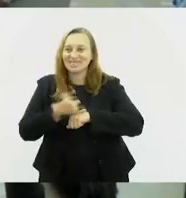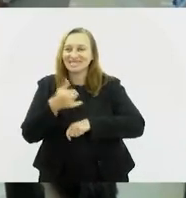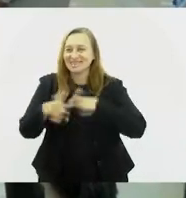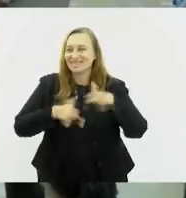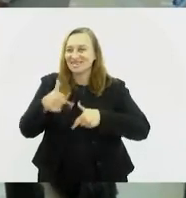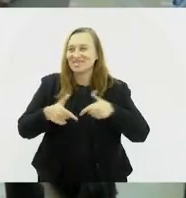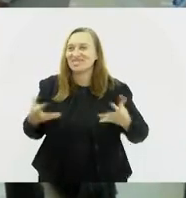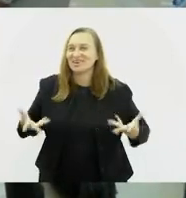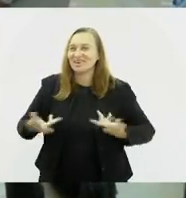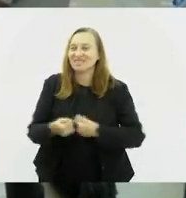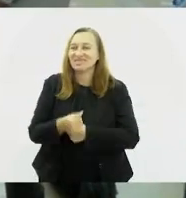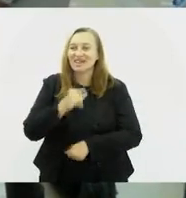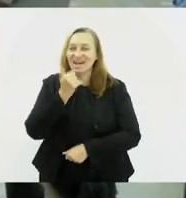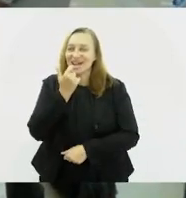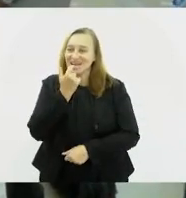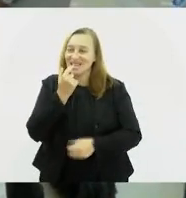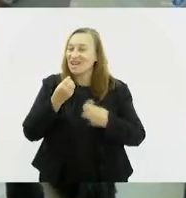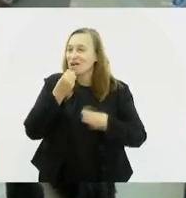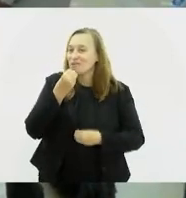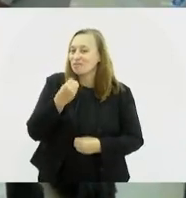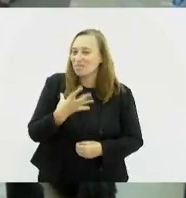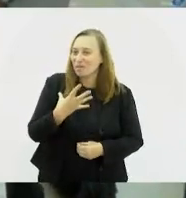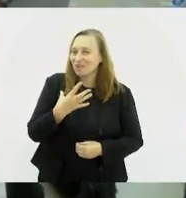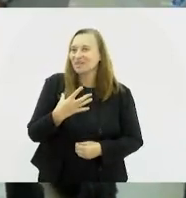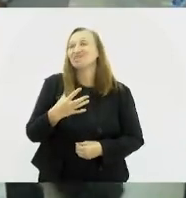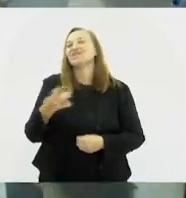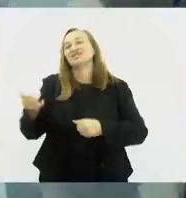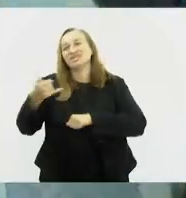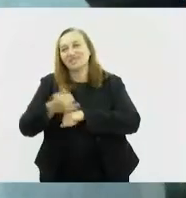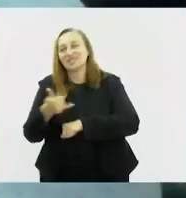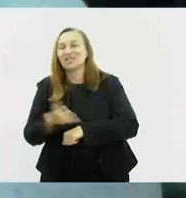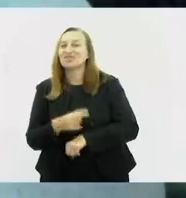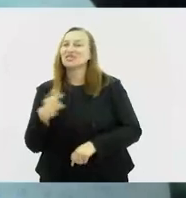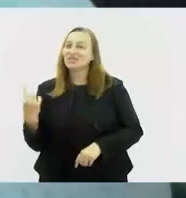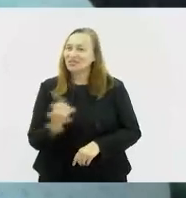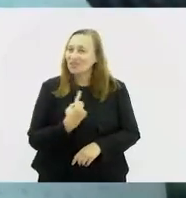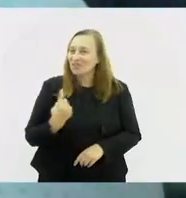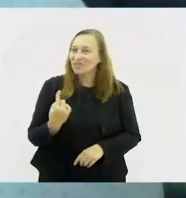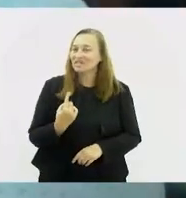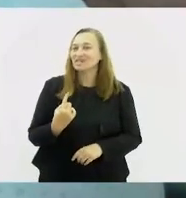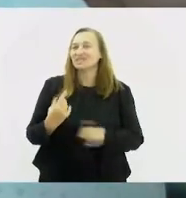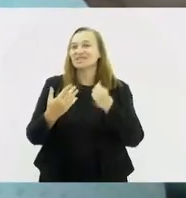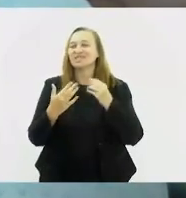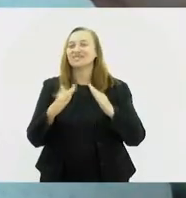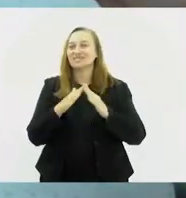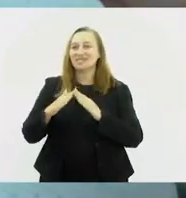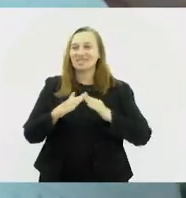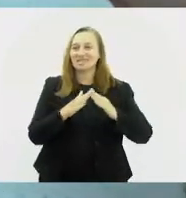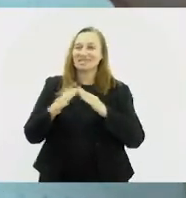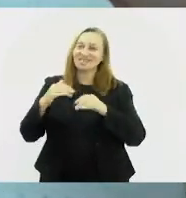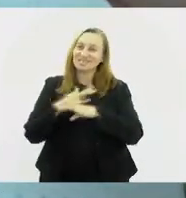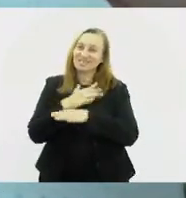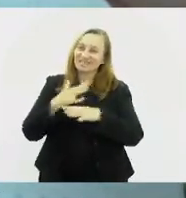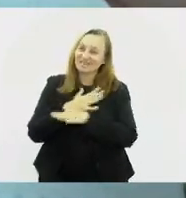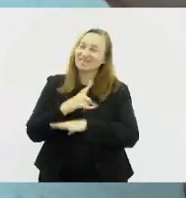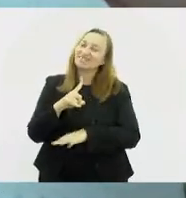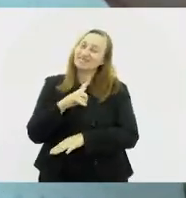Eu tenho uma inveja muito boa de Volta Redonda. Eu acho que todos nós, das cidades circunvizinhas, temos